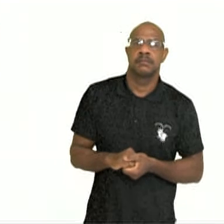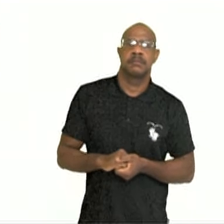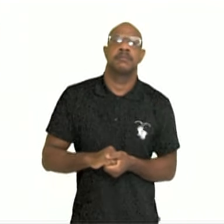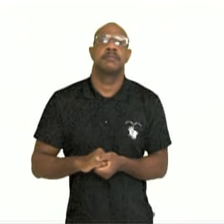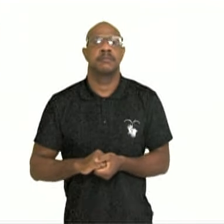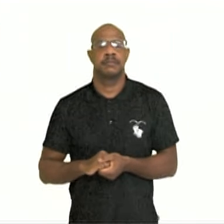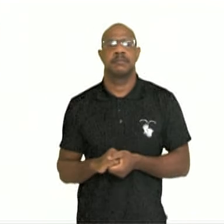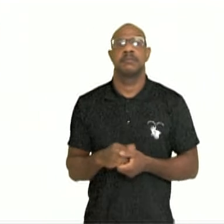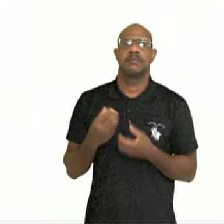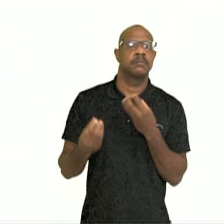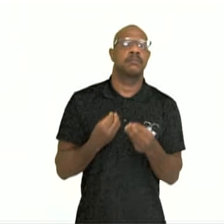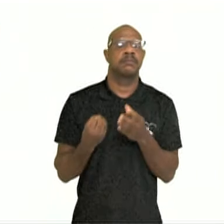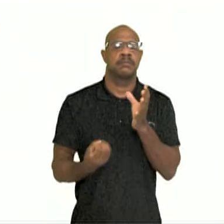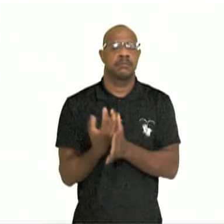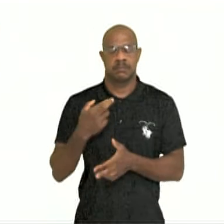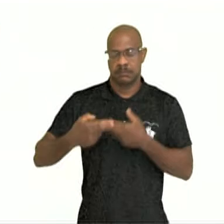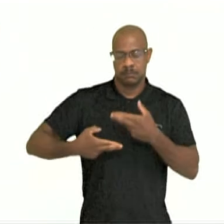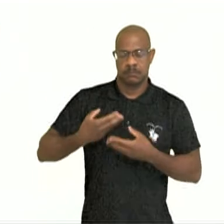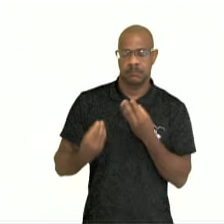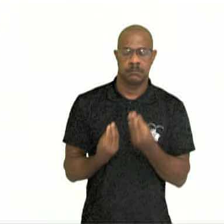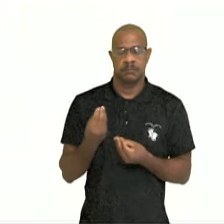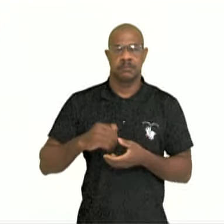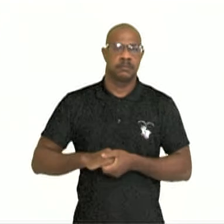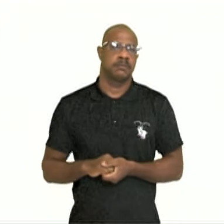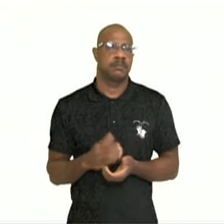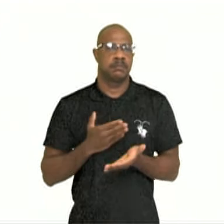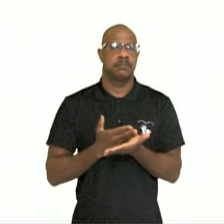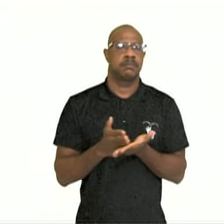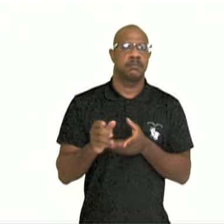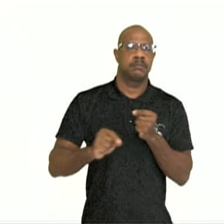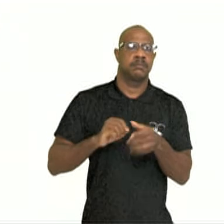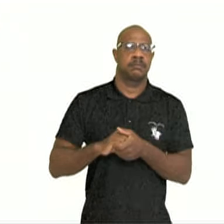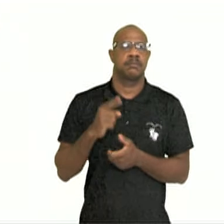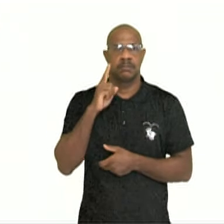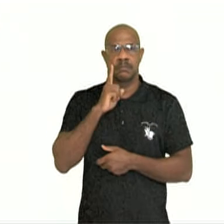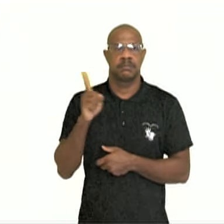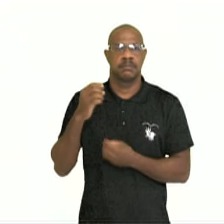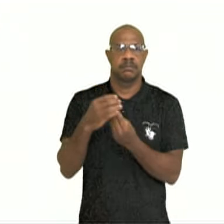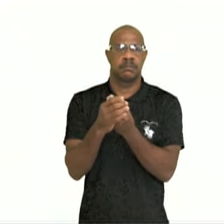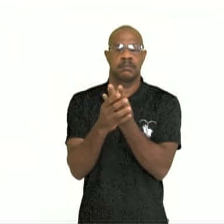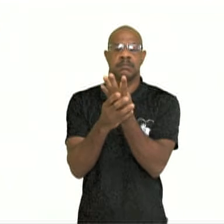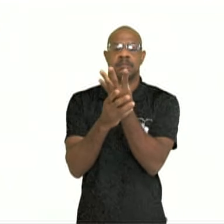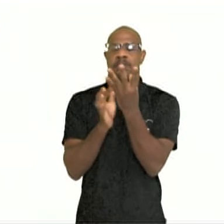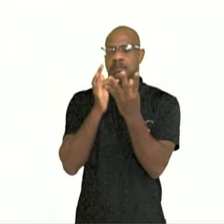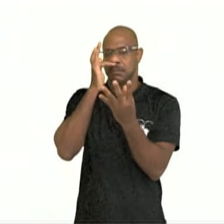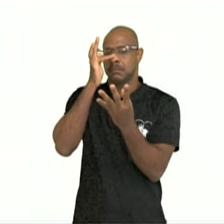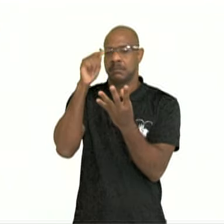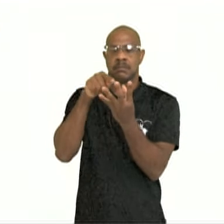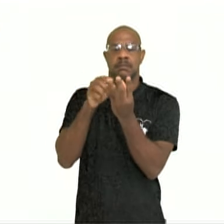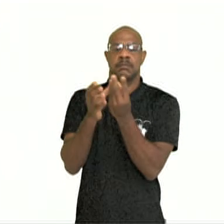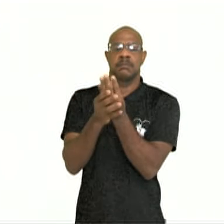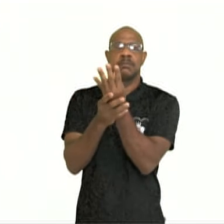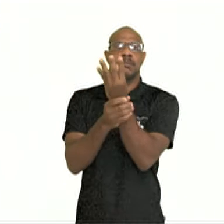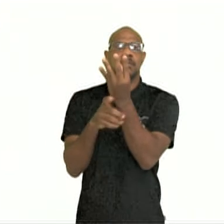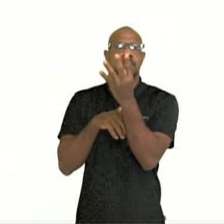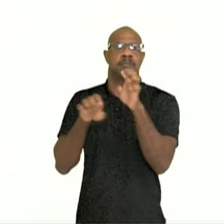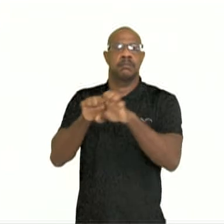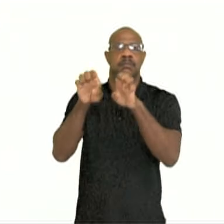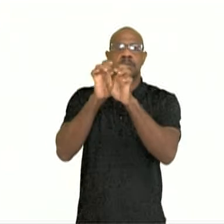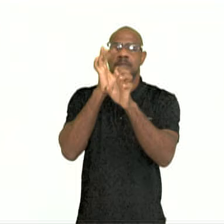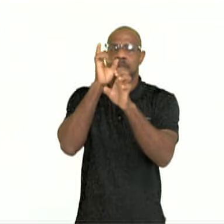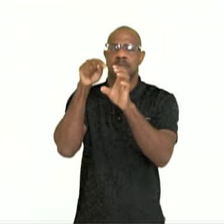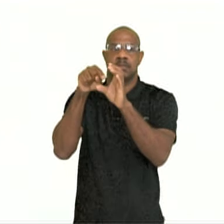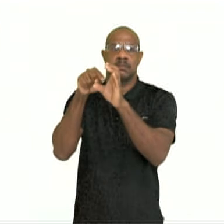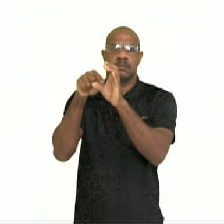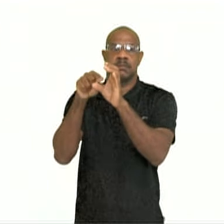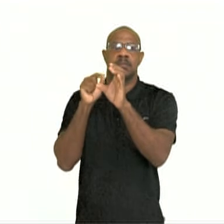grupo, como funciona a reprodução. Então, iniciamos aqui a partir dessa flor, onde nós temos essa estrutura em verde, que